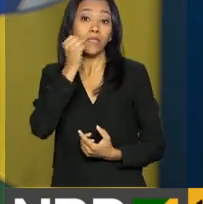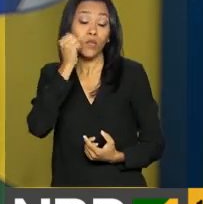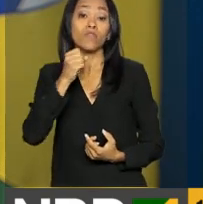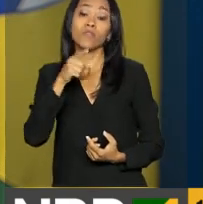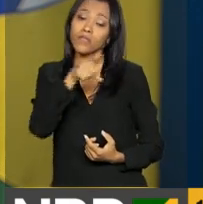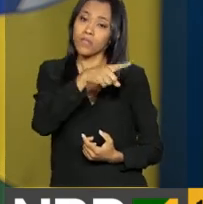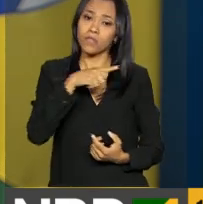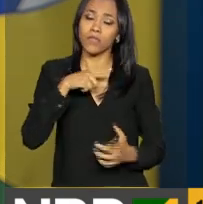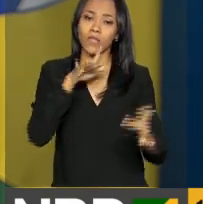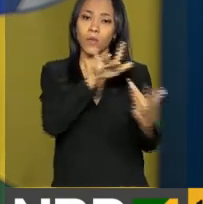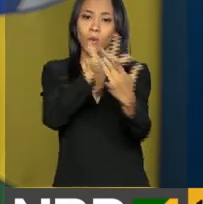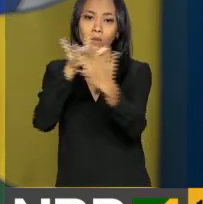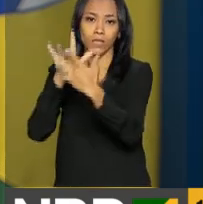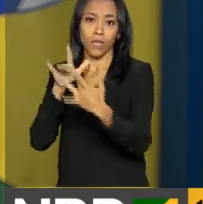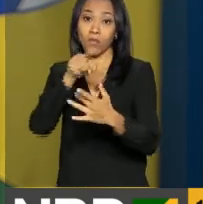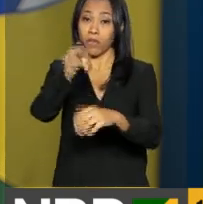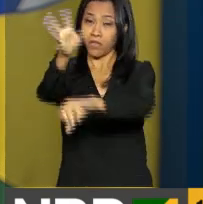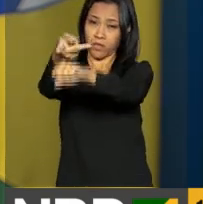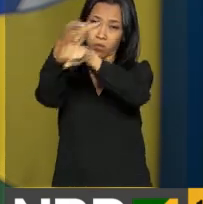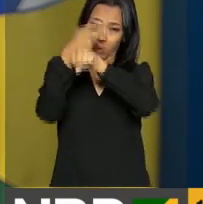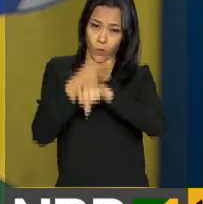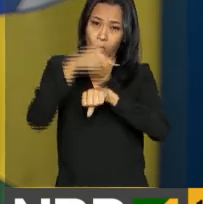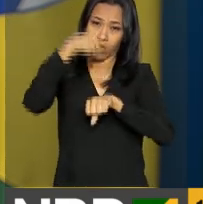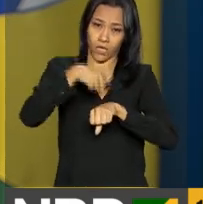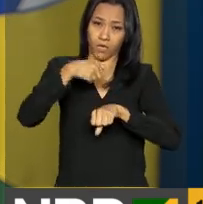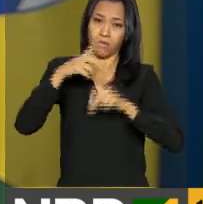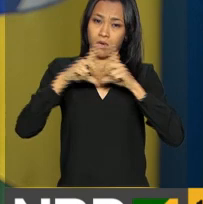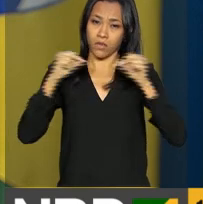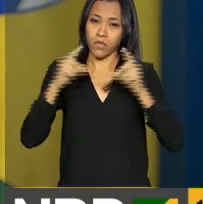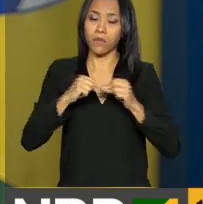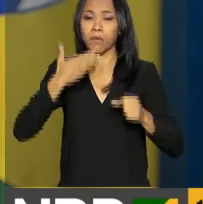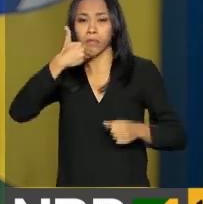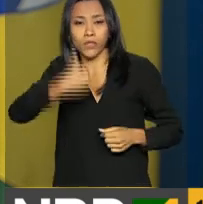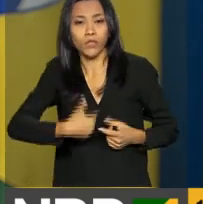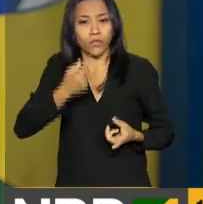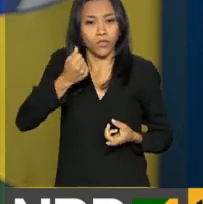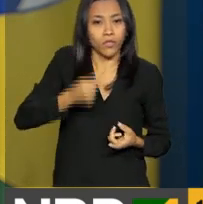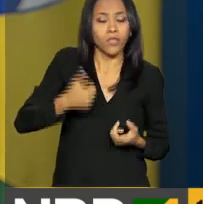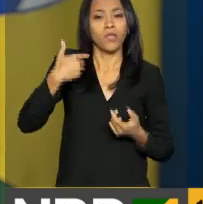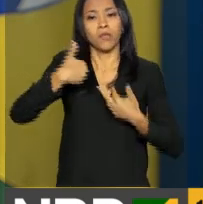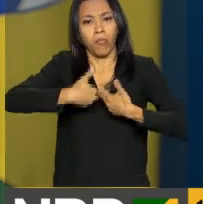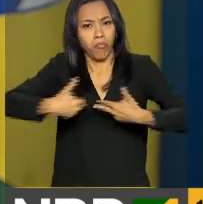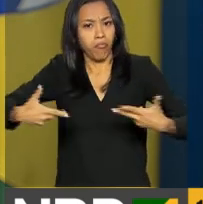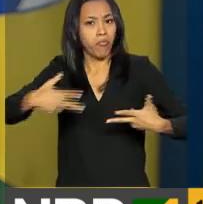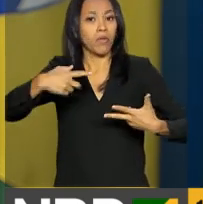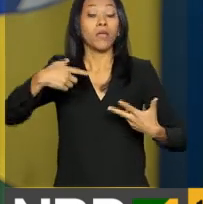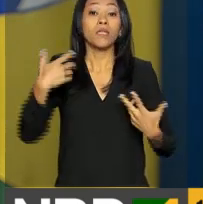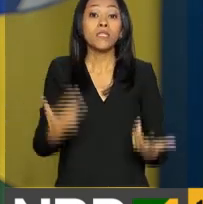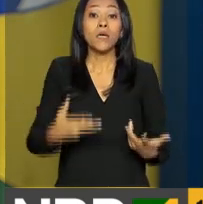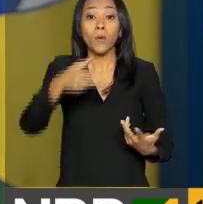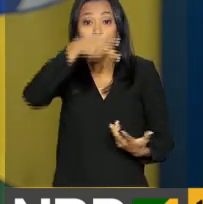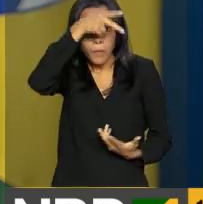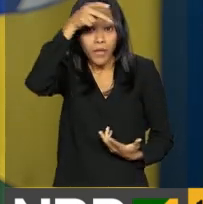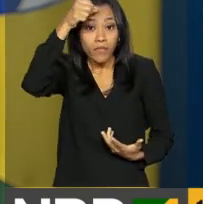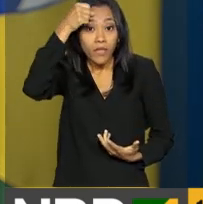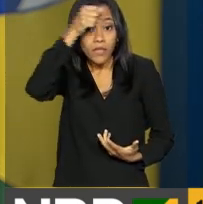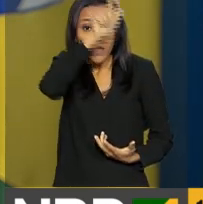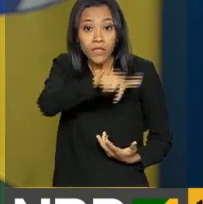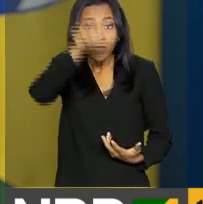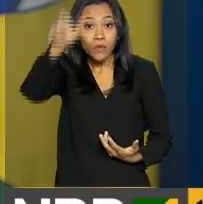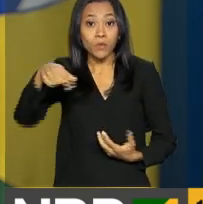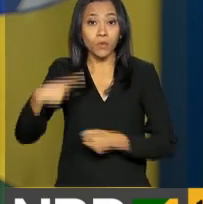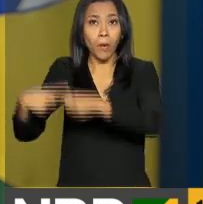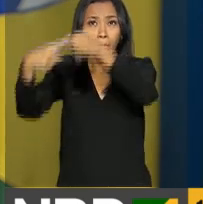União Federal, vocês vêm pleitear emendas, pleitear benefícios mais do que legítimos. Então, o prefeito tem um contato muito